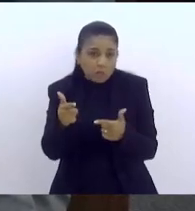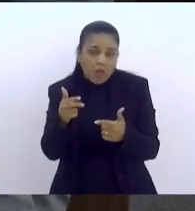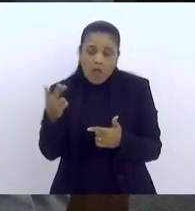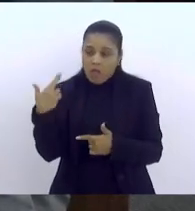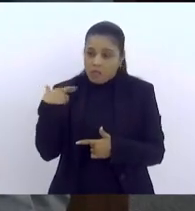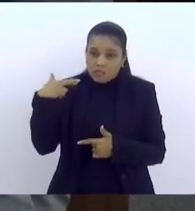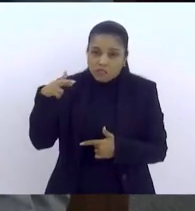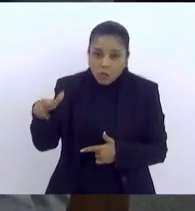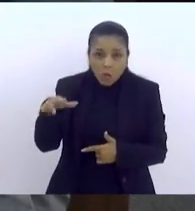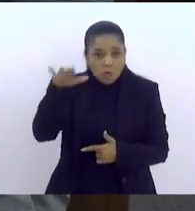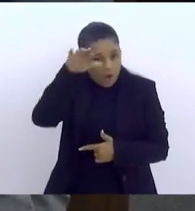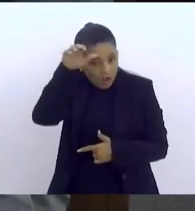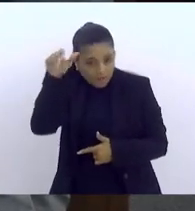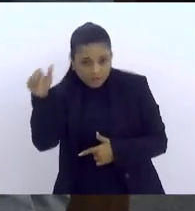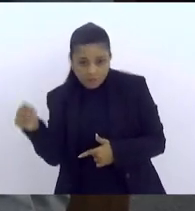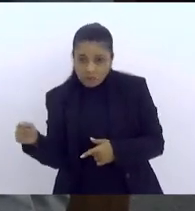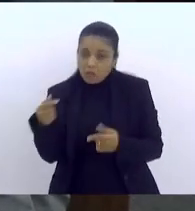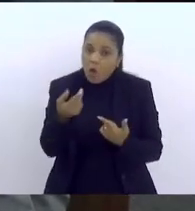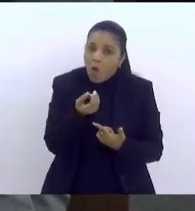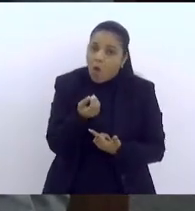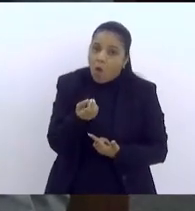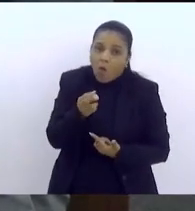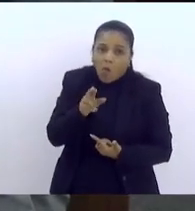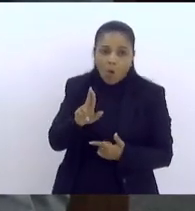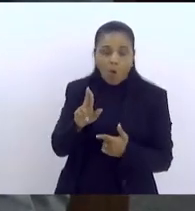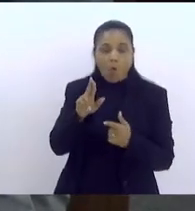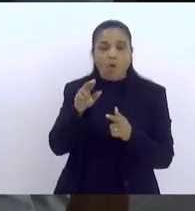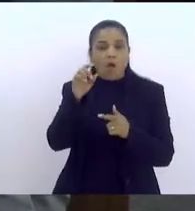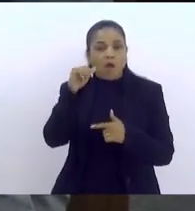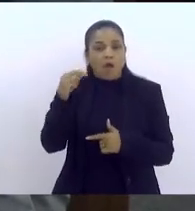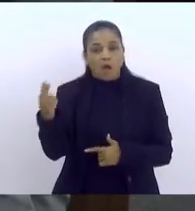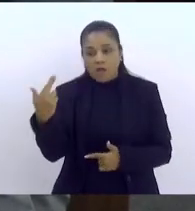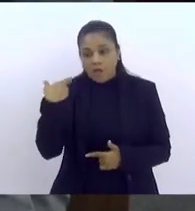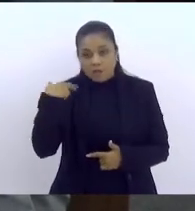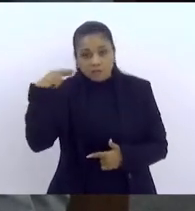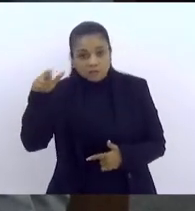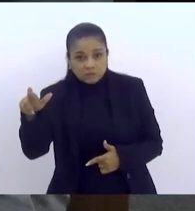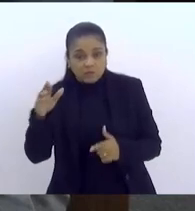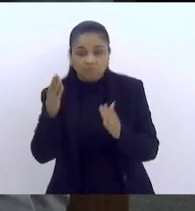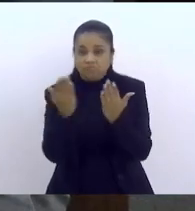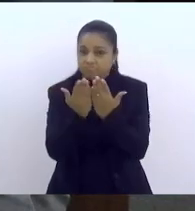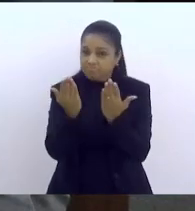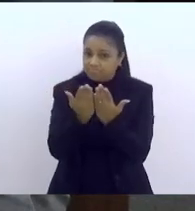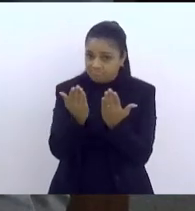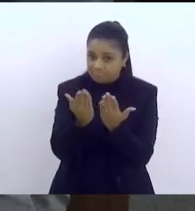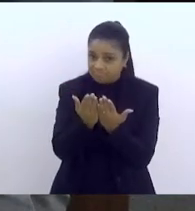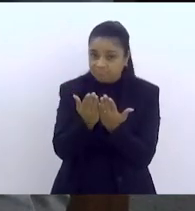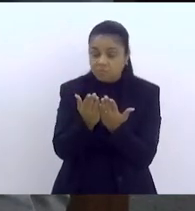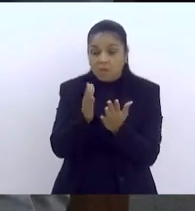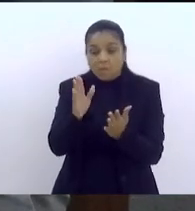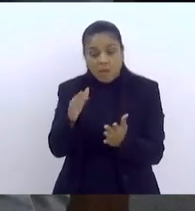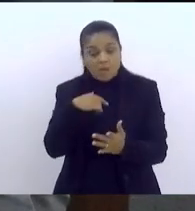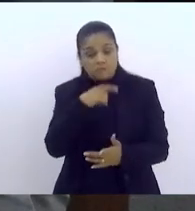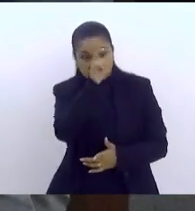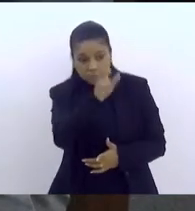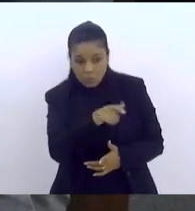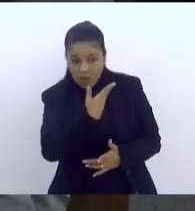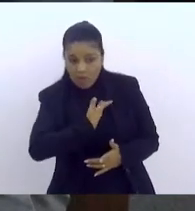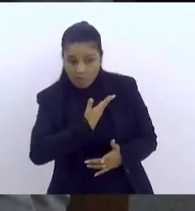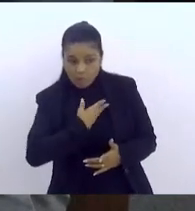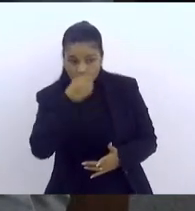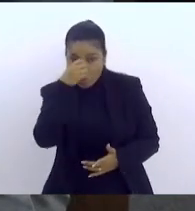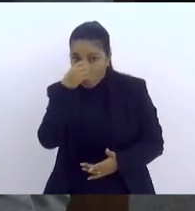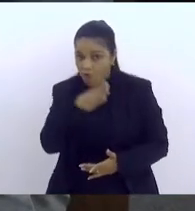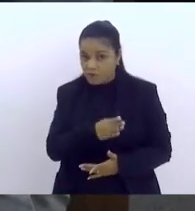de matrizes africanas, sejam as religiões evangélicas. Mas, como o colega se sentiu ofendido aqui diante